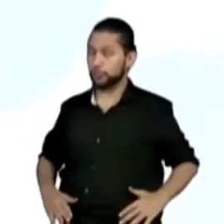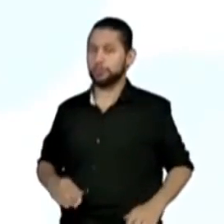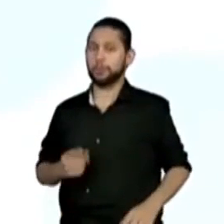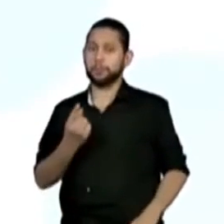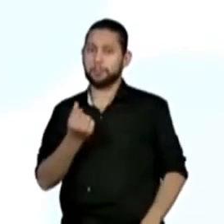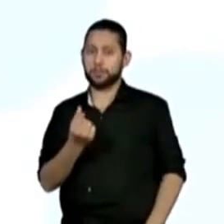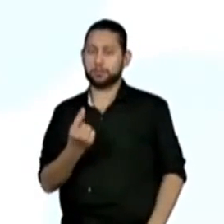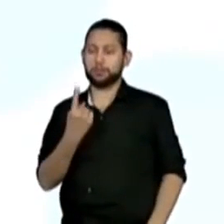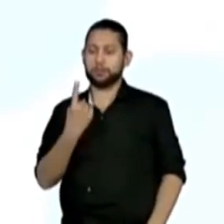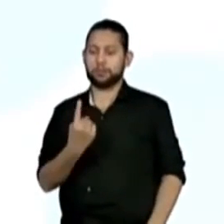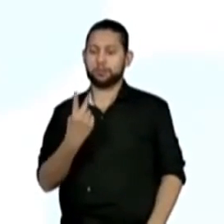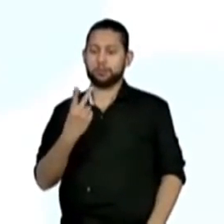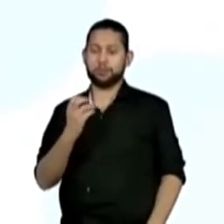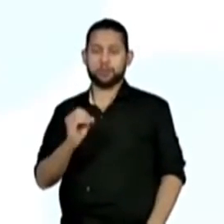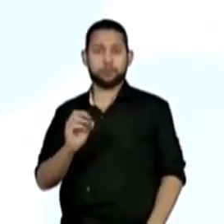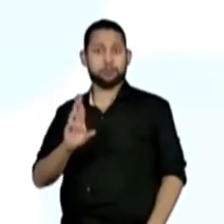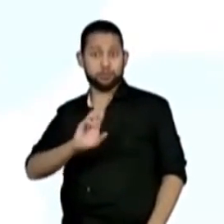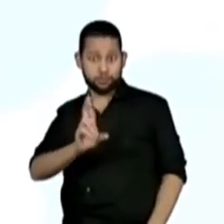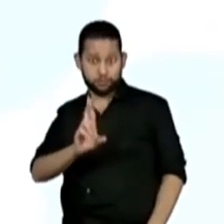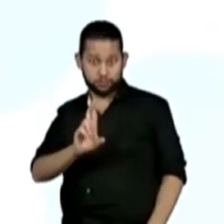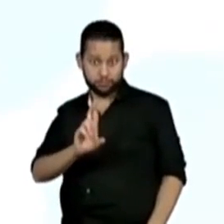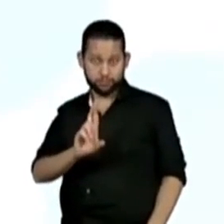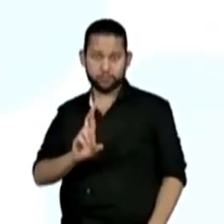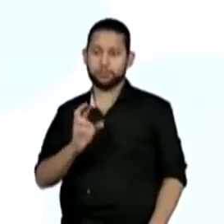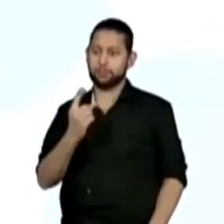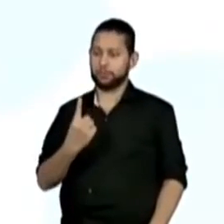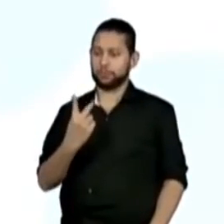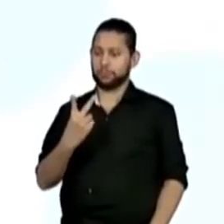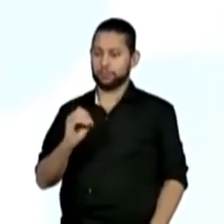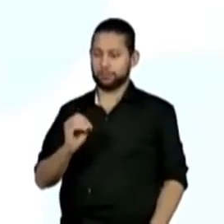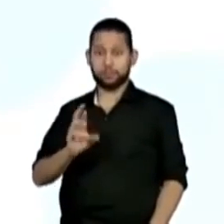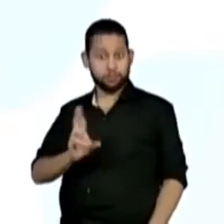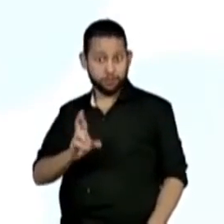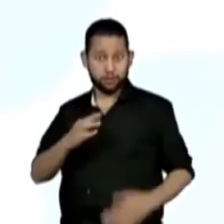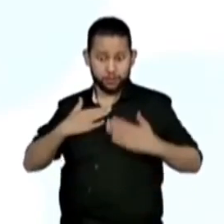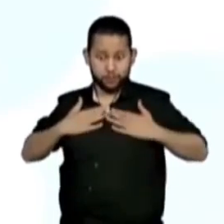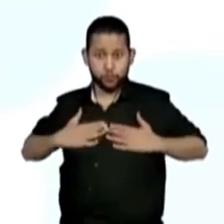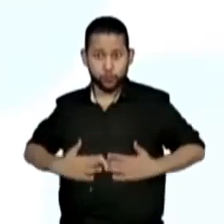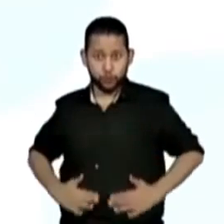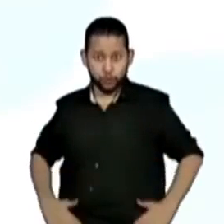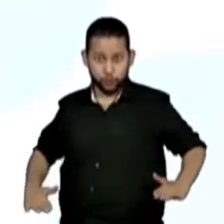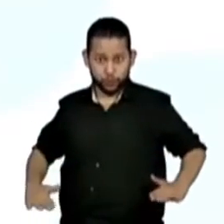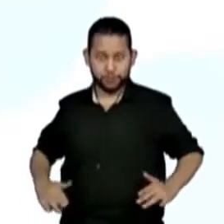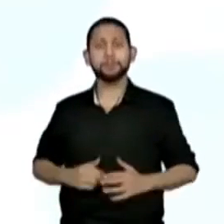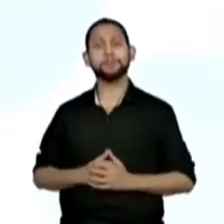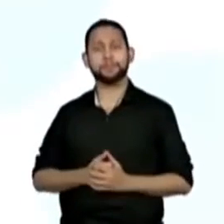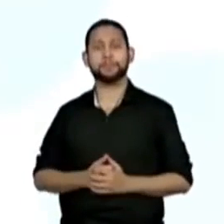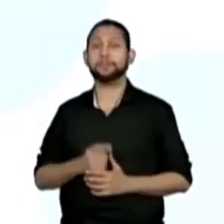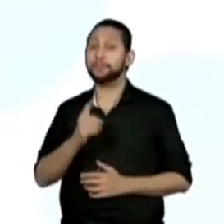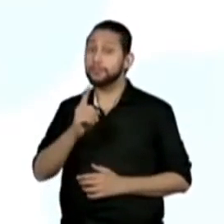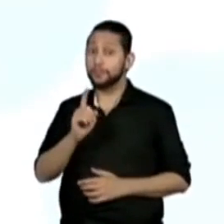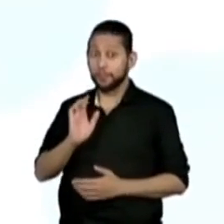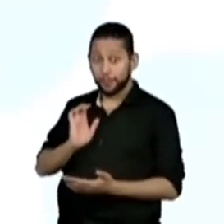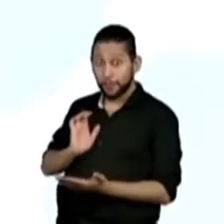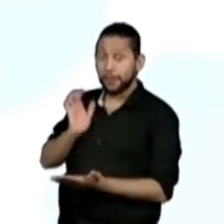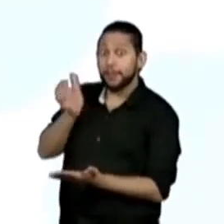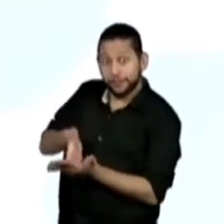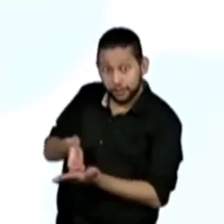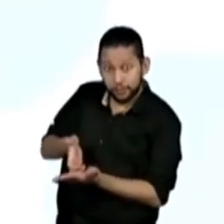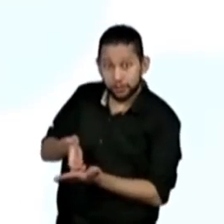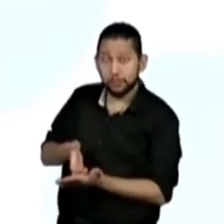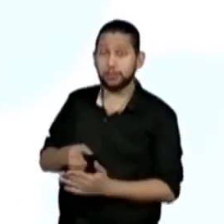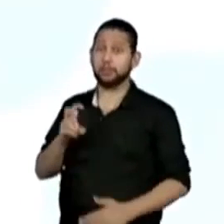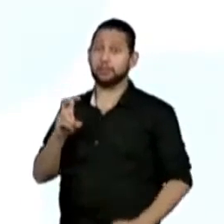120 como vocês observam aí é um vestido mas à vista ele tem